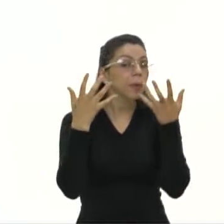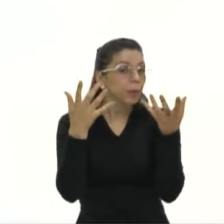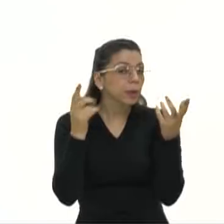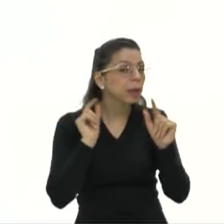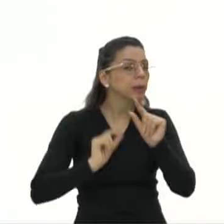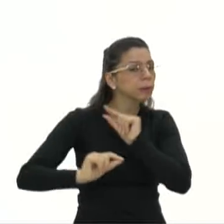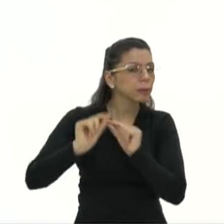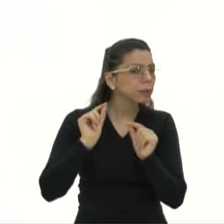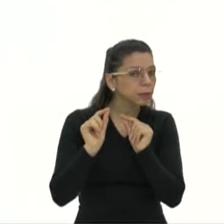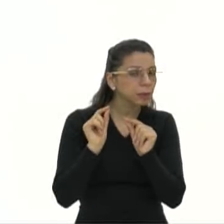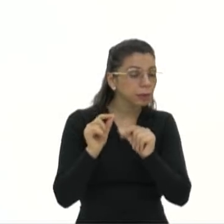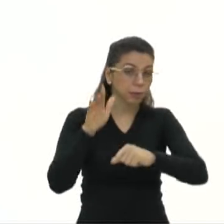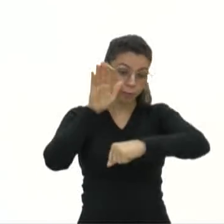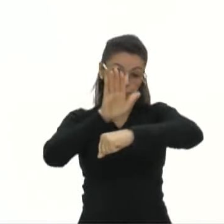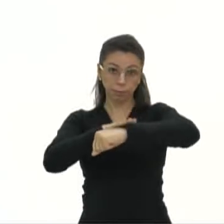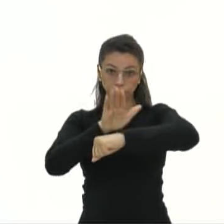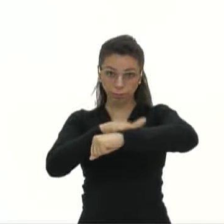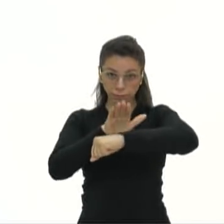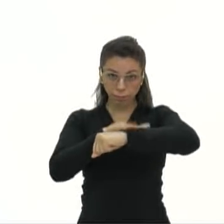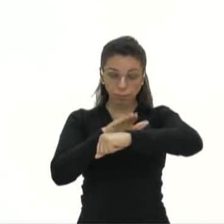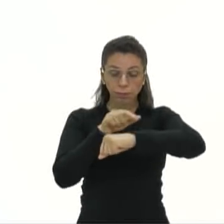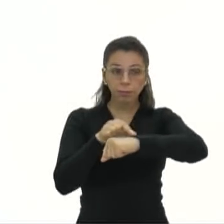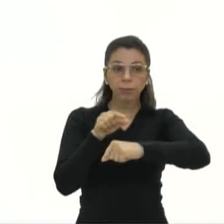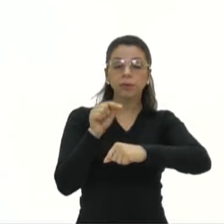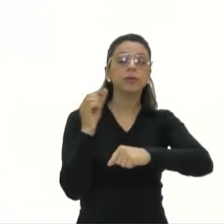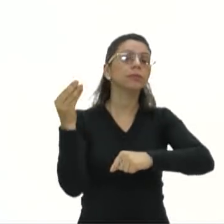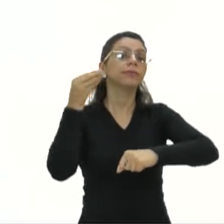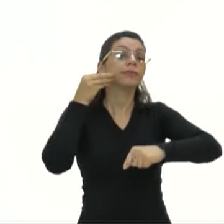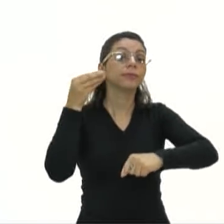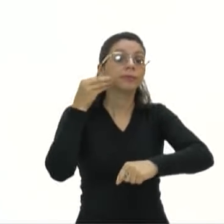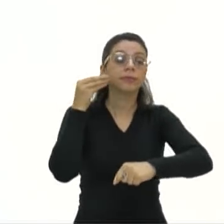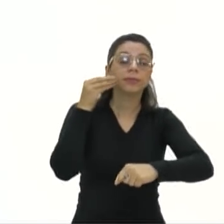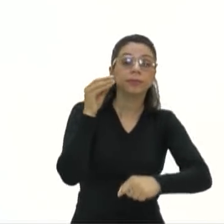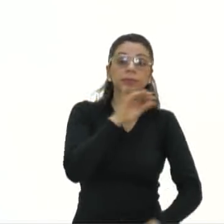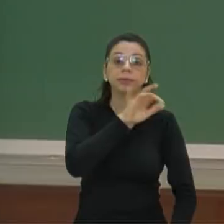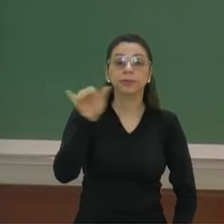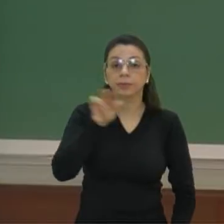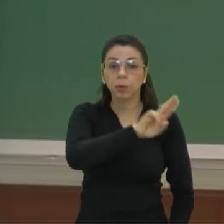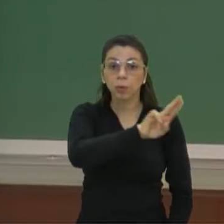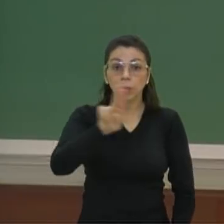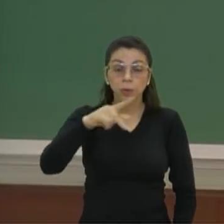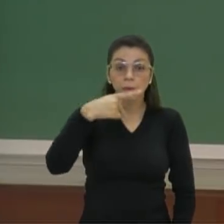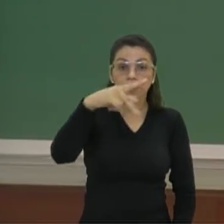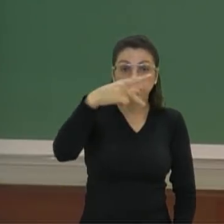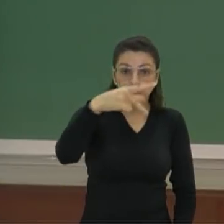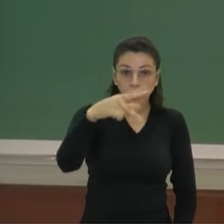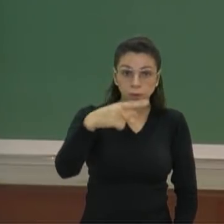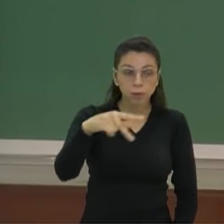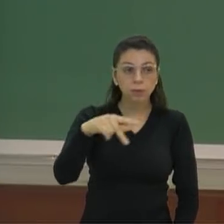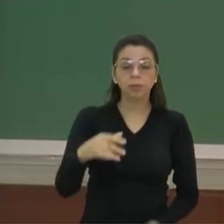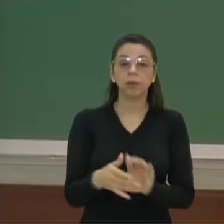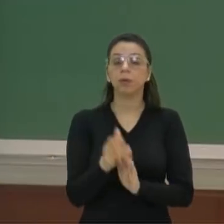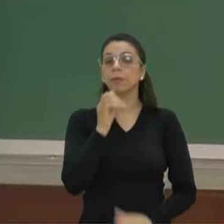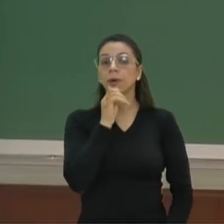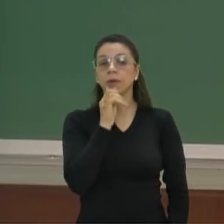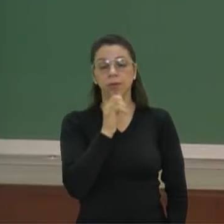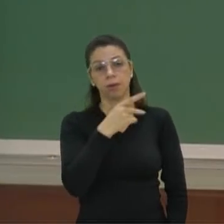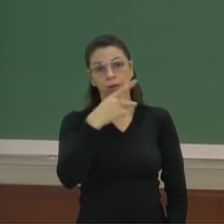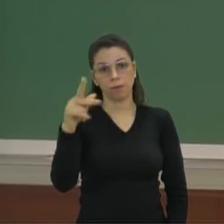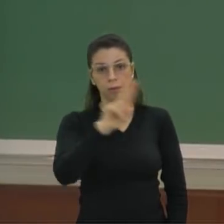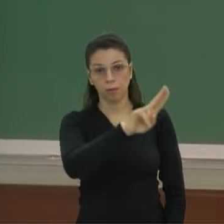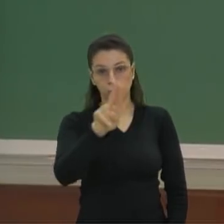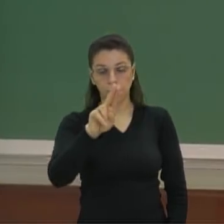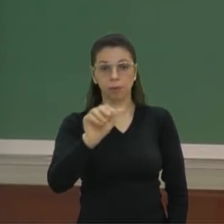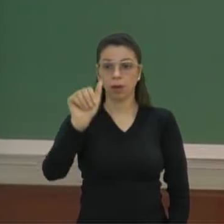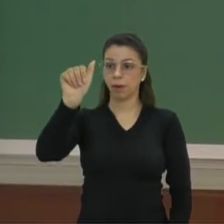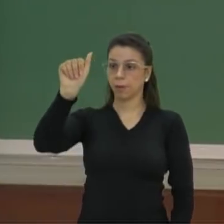com vocês? Eu vou dar um tempinho para vocês tentarem soletrar o nome de vocês. Então, se o seu nome é Ana, olha